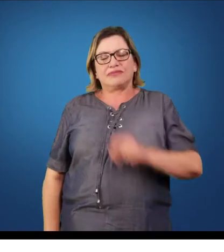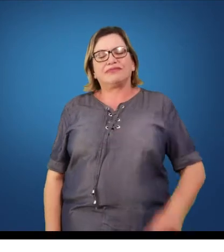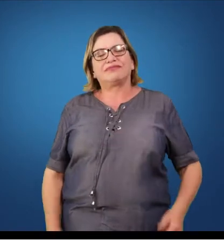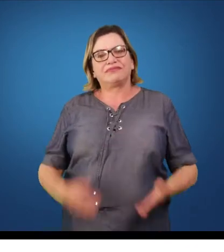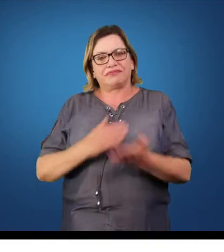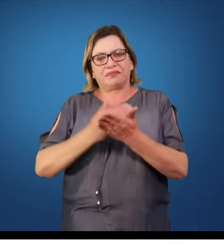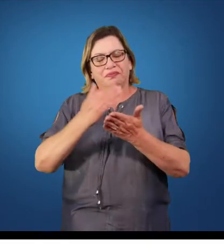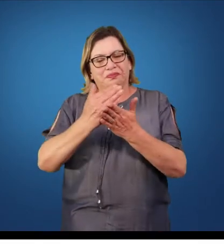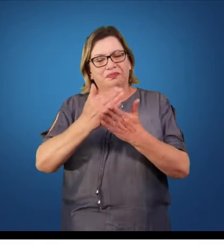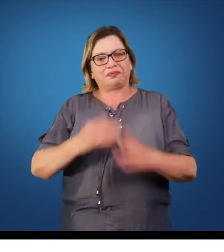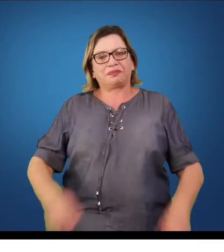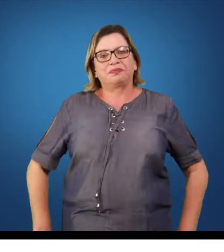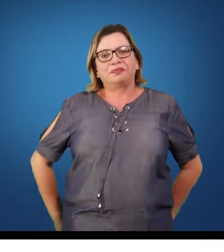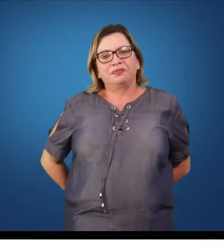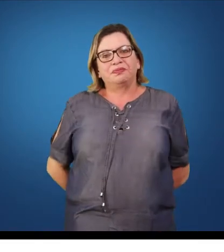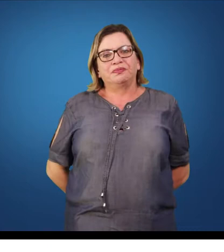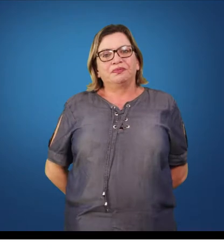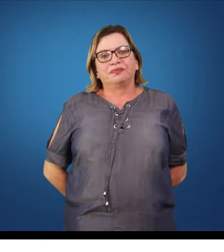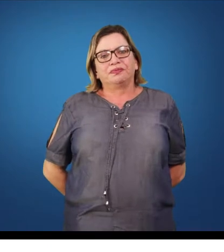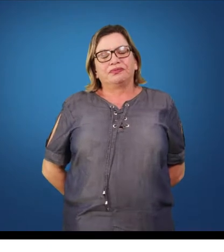Vai!